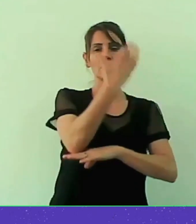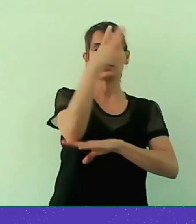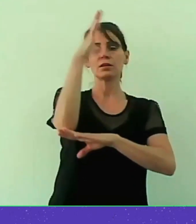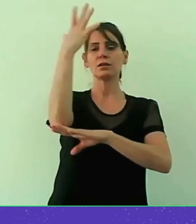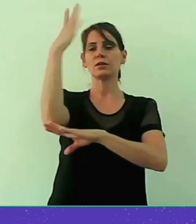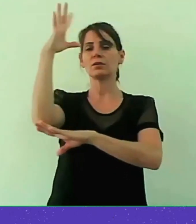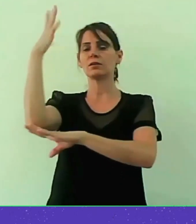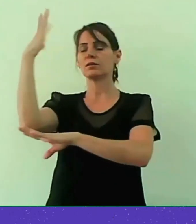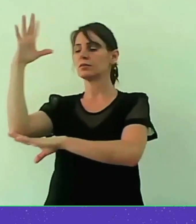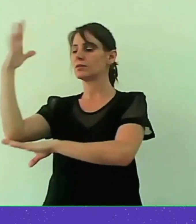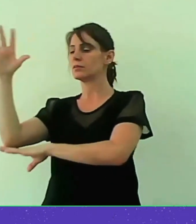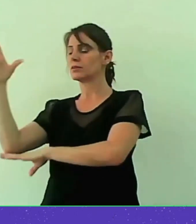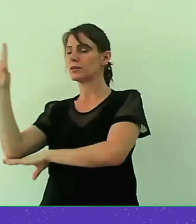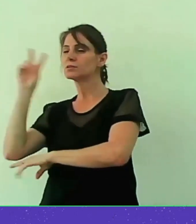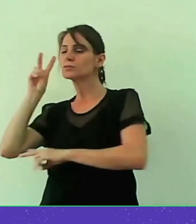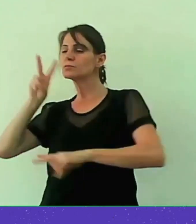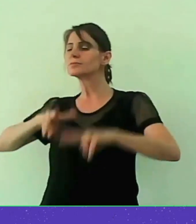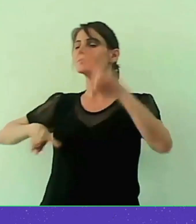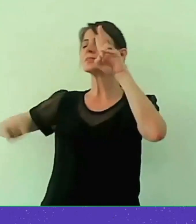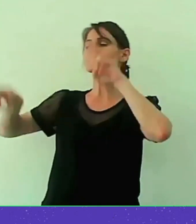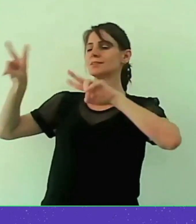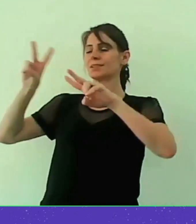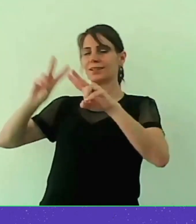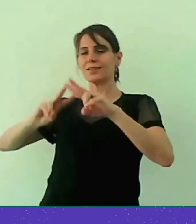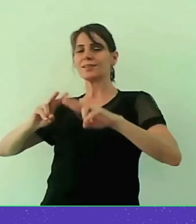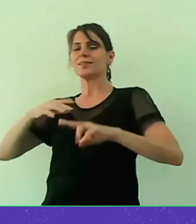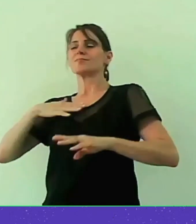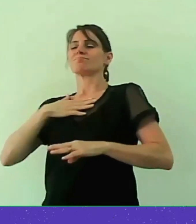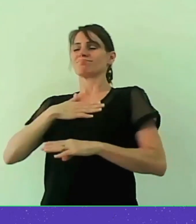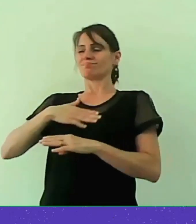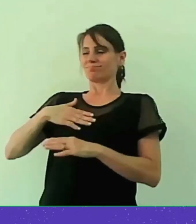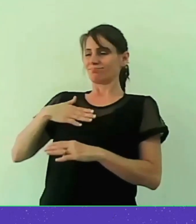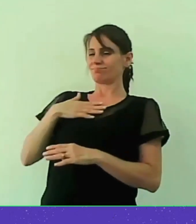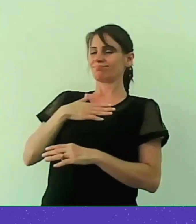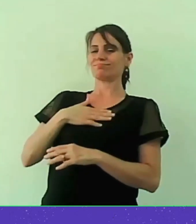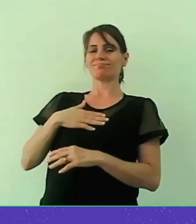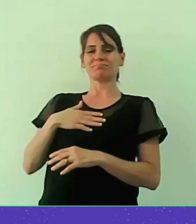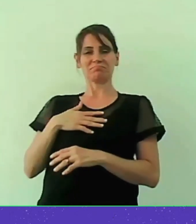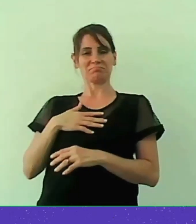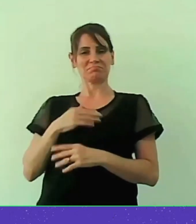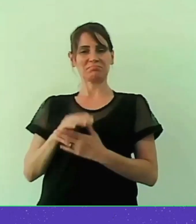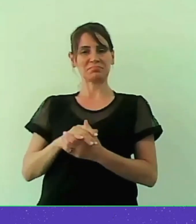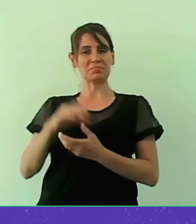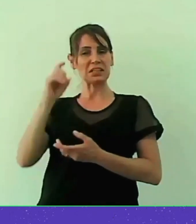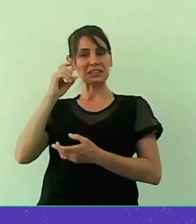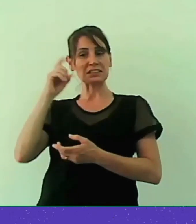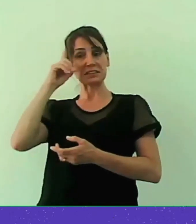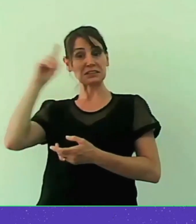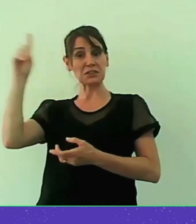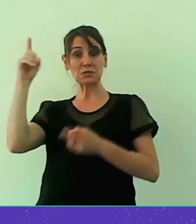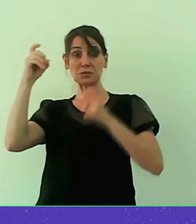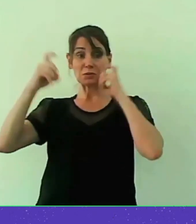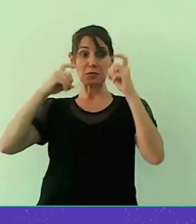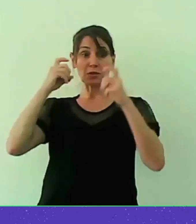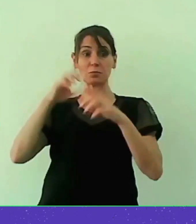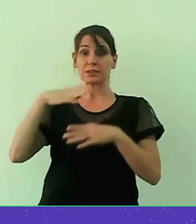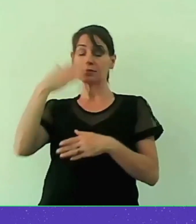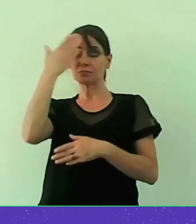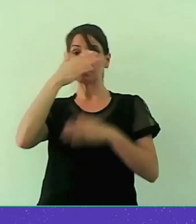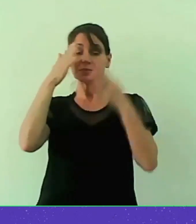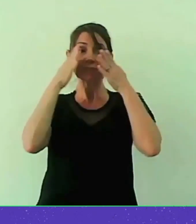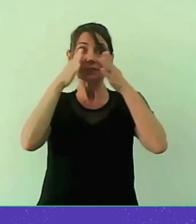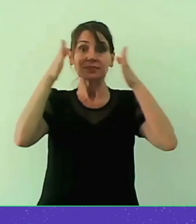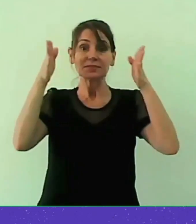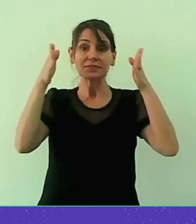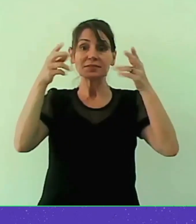agradáveis à vista. Deus se preocupa até com o nosso visual.